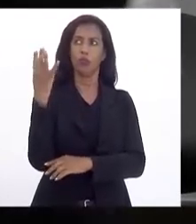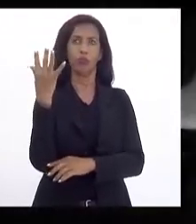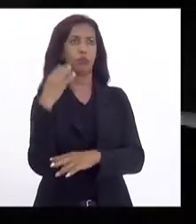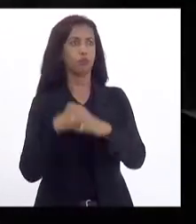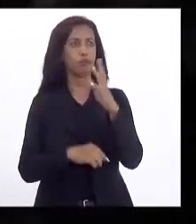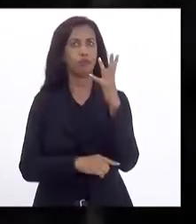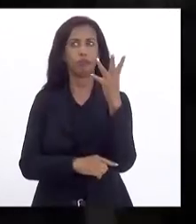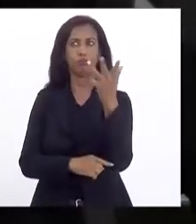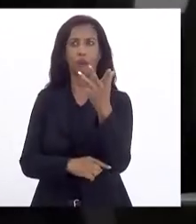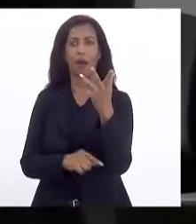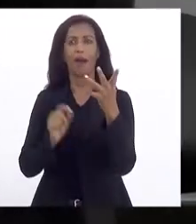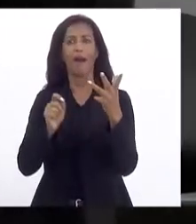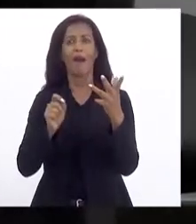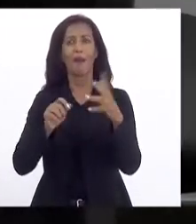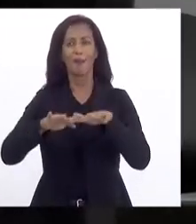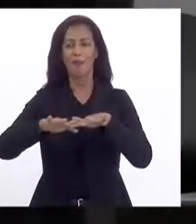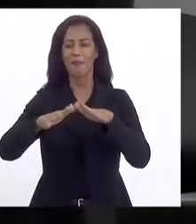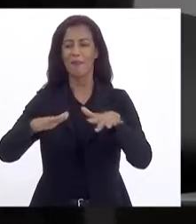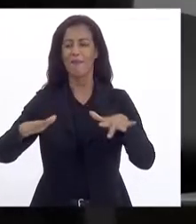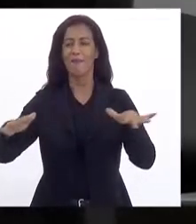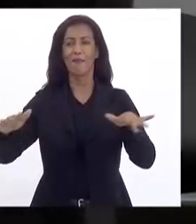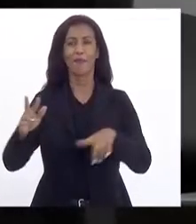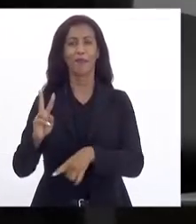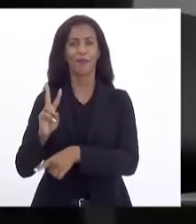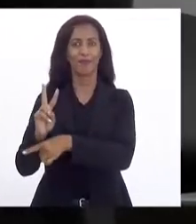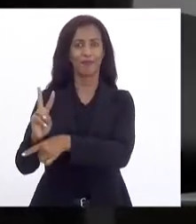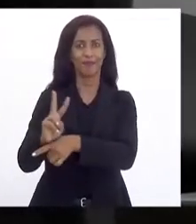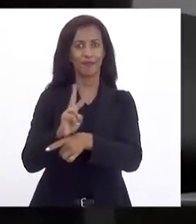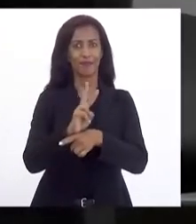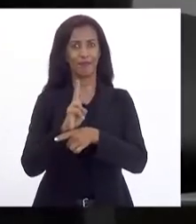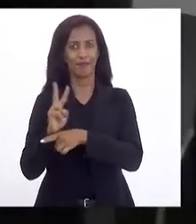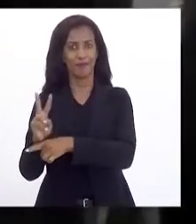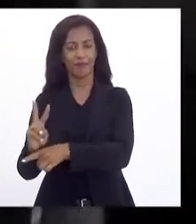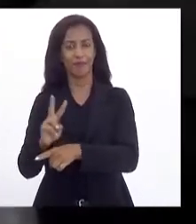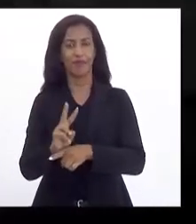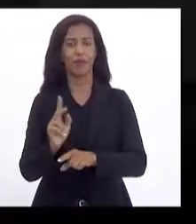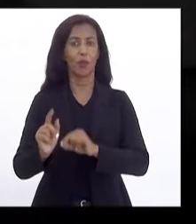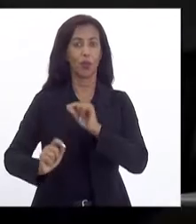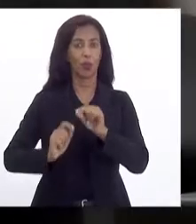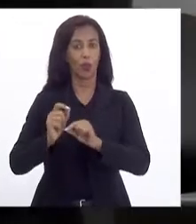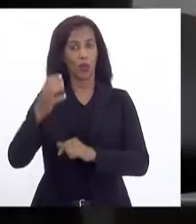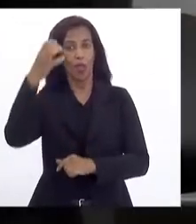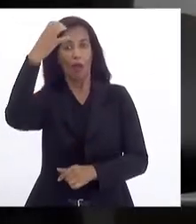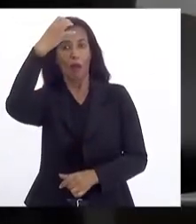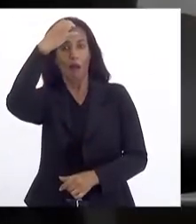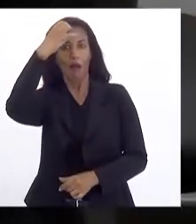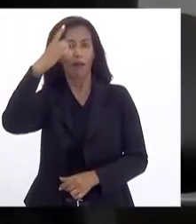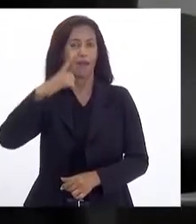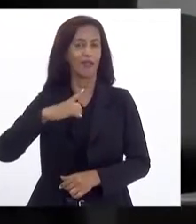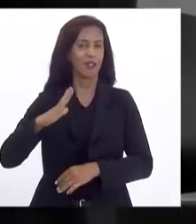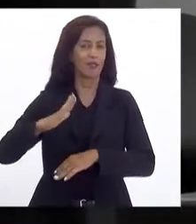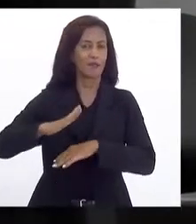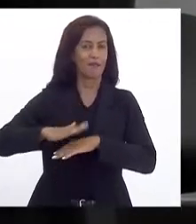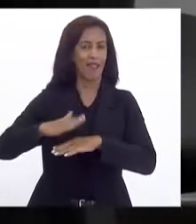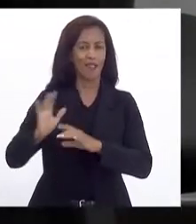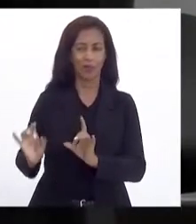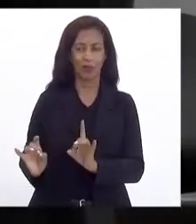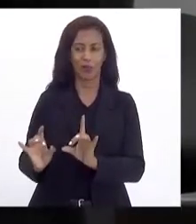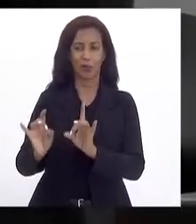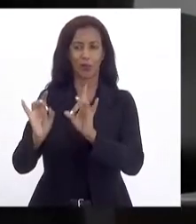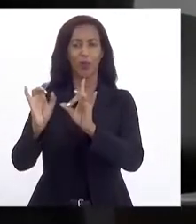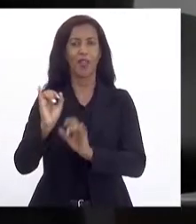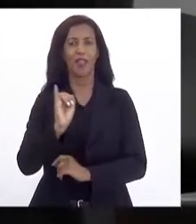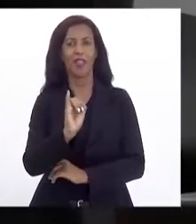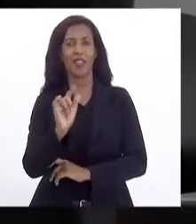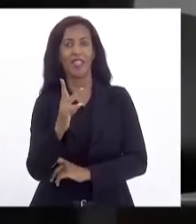né, ampliando essa questão da conservação, né, daquilo que Angra dos Reis tem de mais precioso, que são as suas